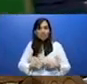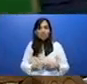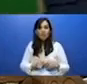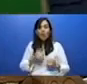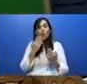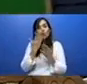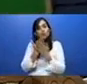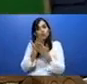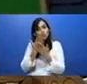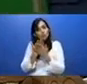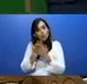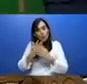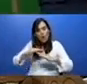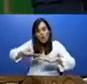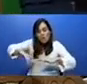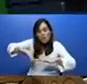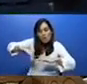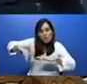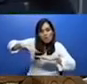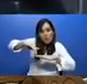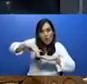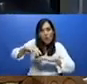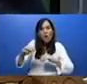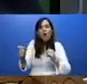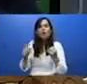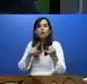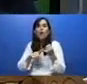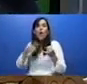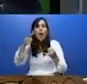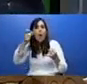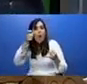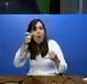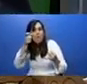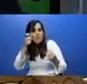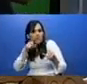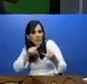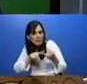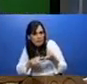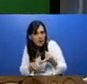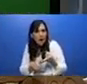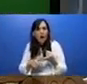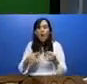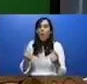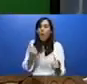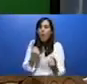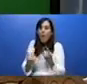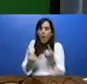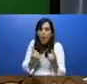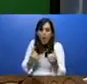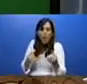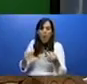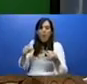dos fósseis, através das observações, comparações e um programa de